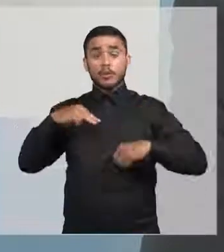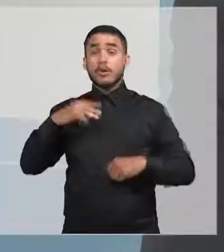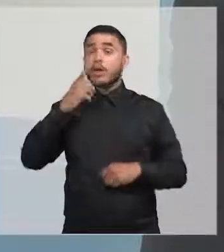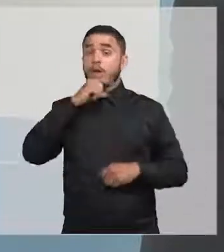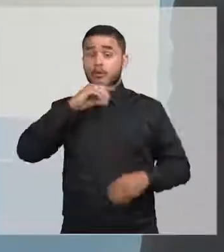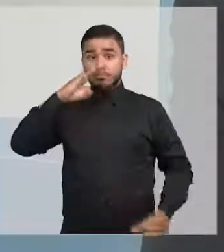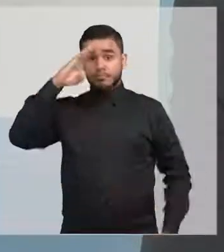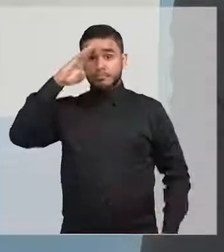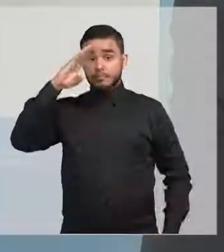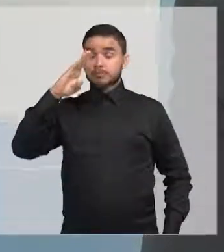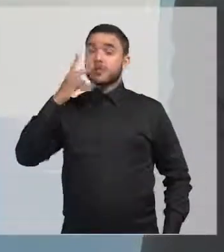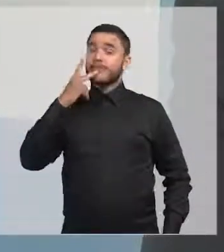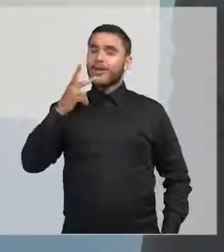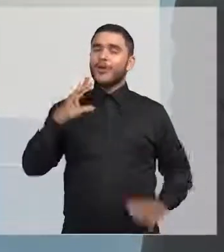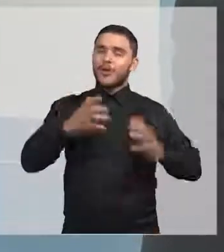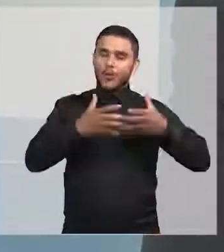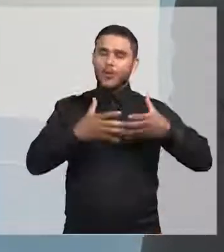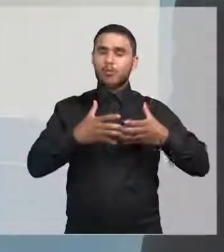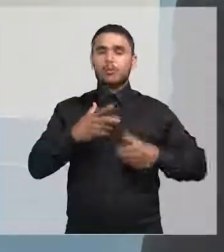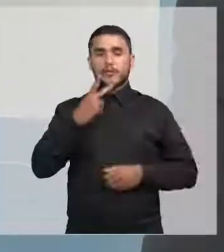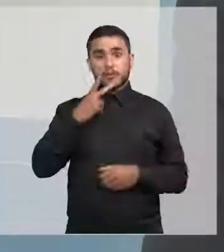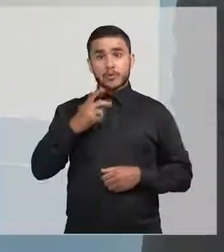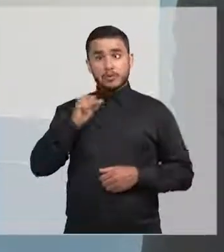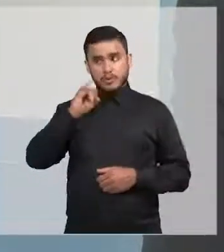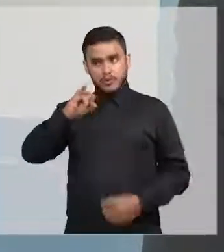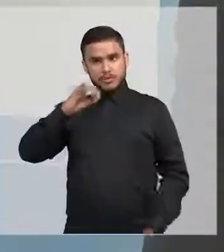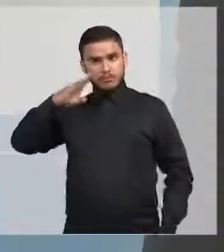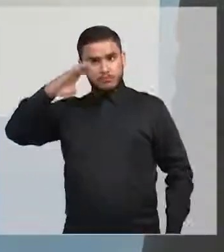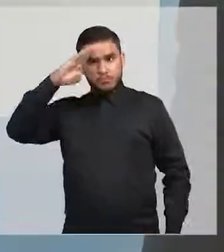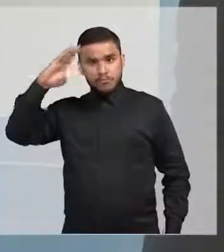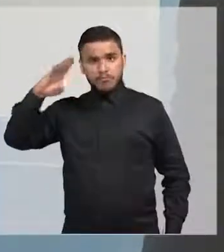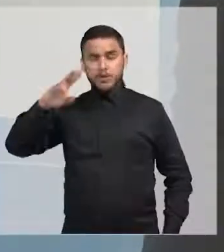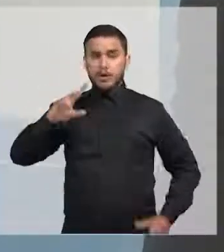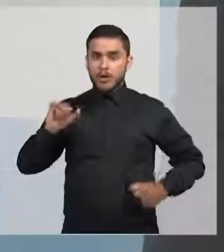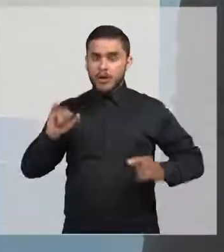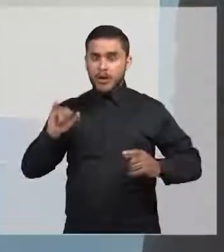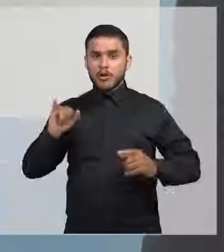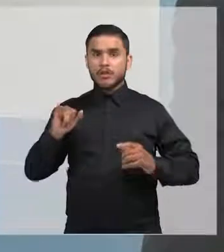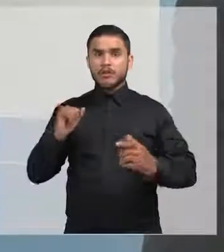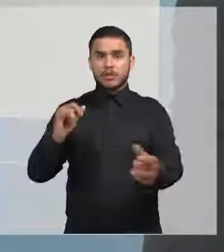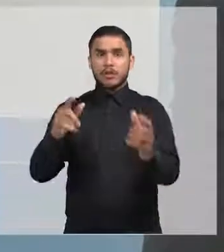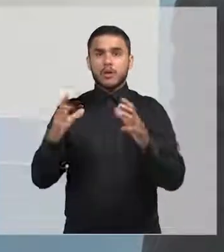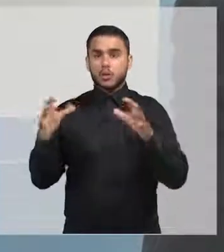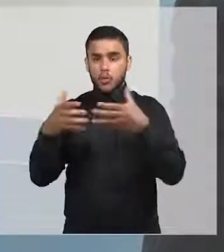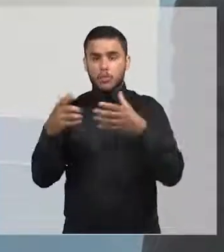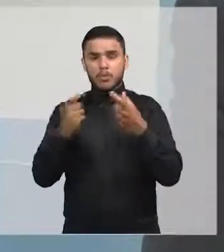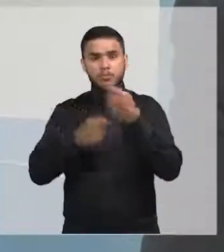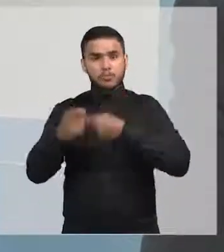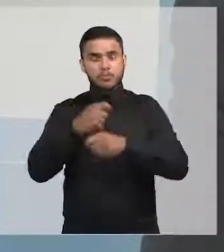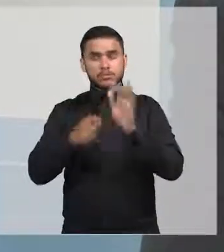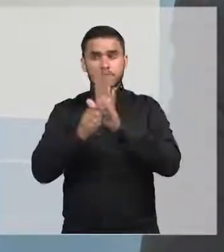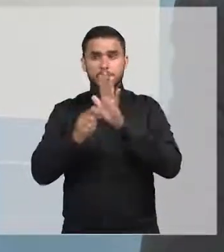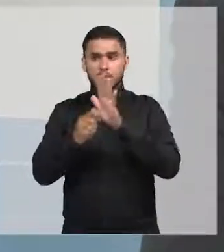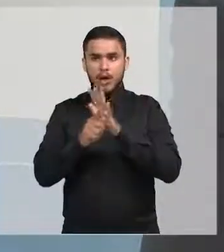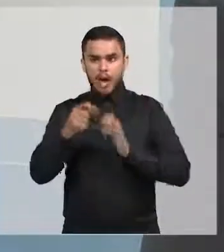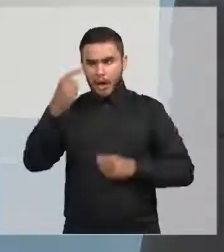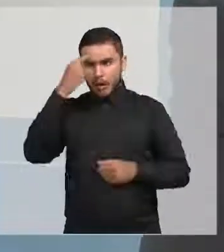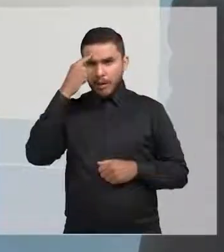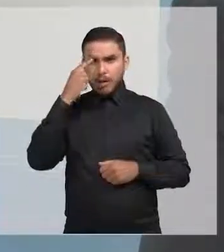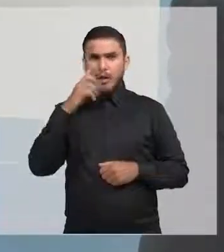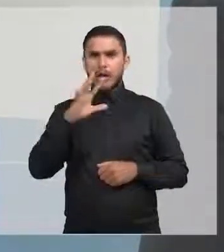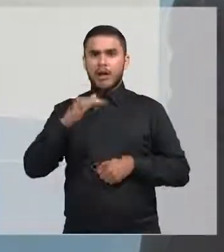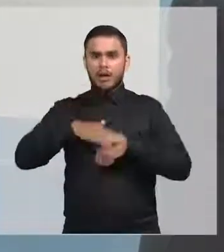E tem um lado negativo. Para mim, o lado positivo, muito positivo desse processo, o lado negativo é essa coisa que você